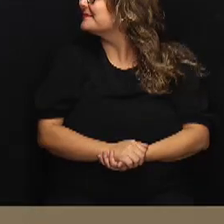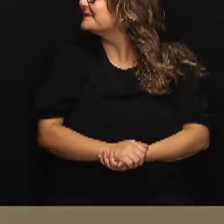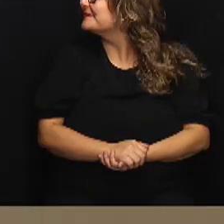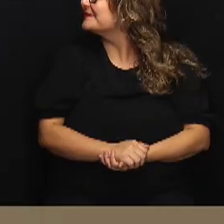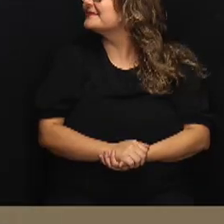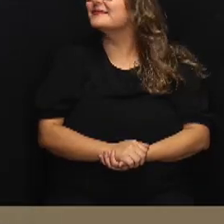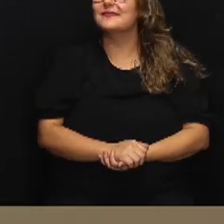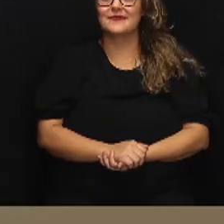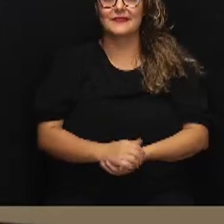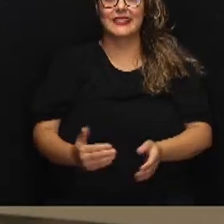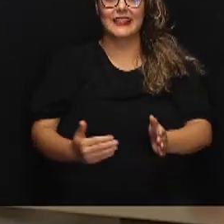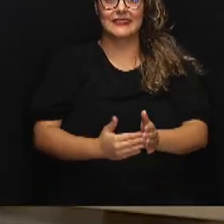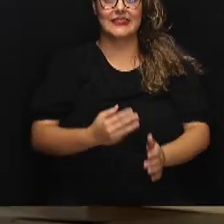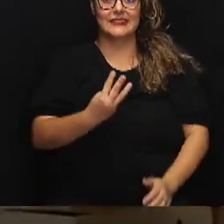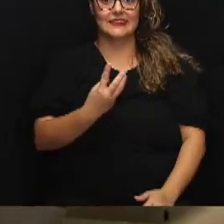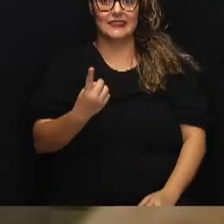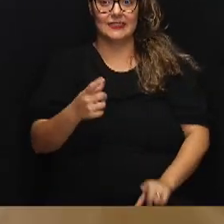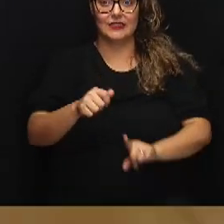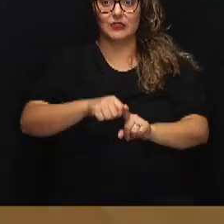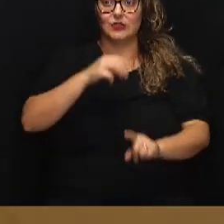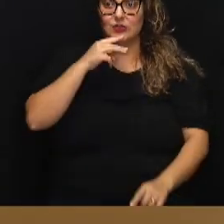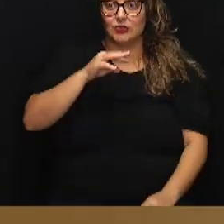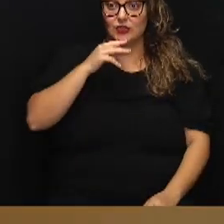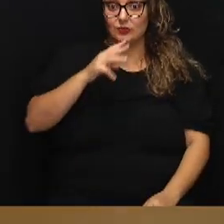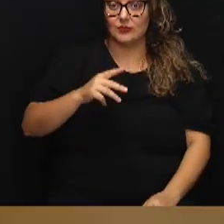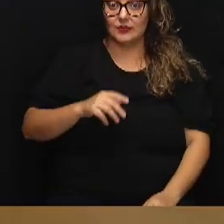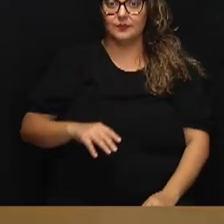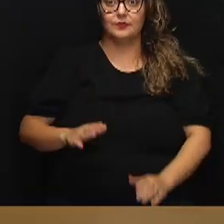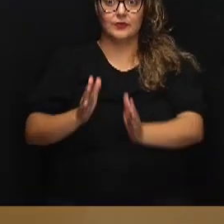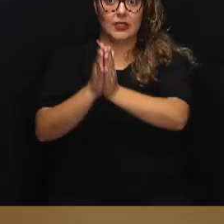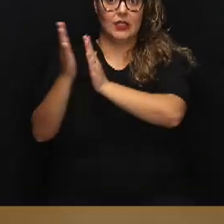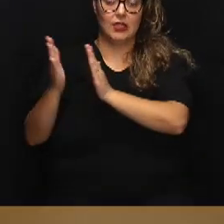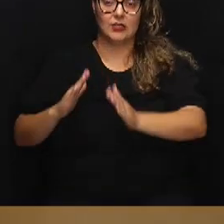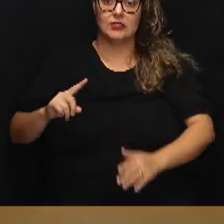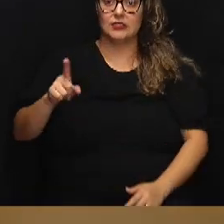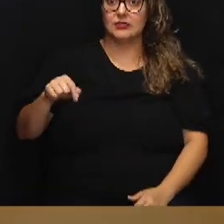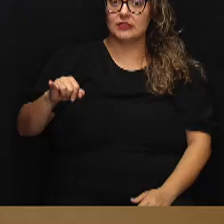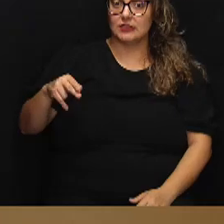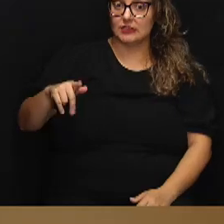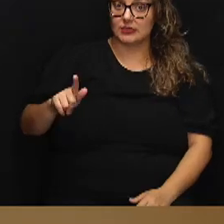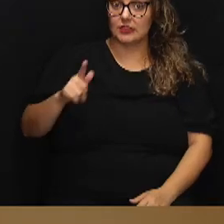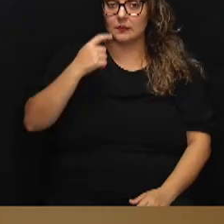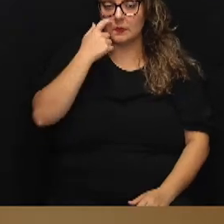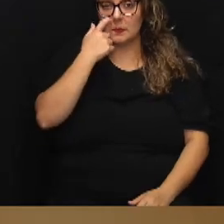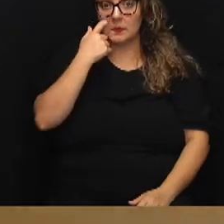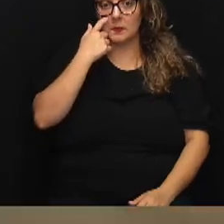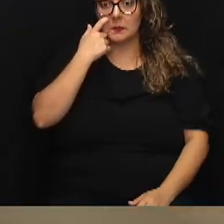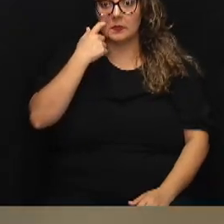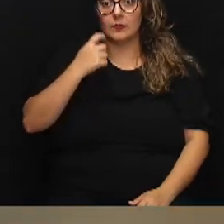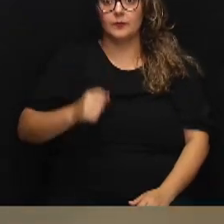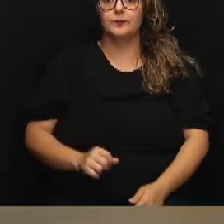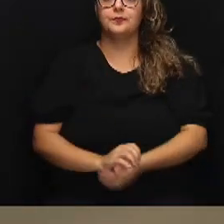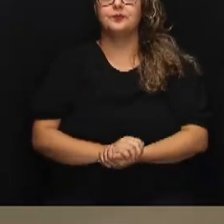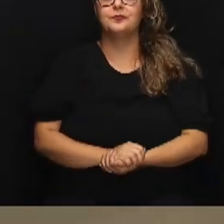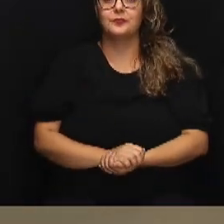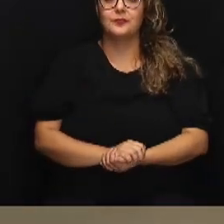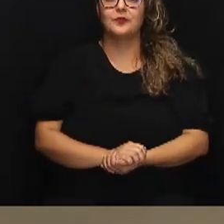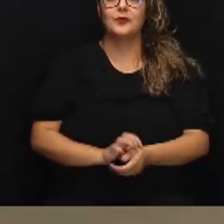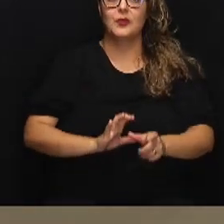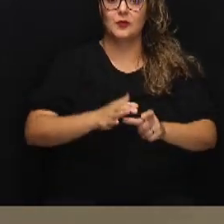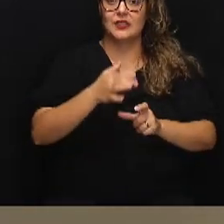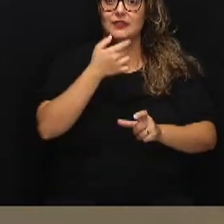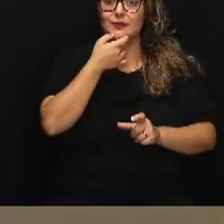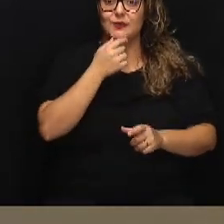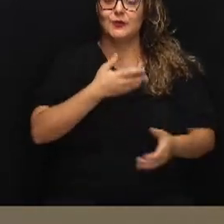Até 31 de março ocorre na Biblioteca Zinc a exposição Will Eisner 4 Weeks, um convite